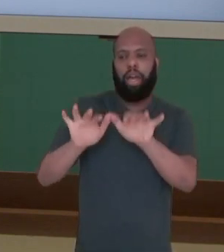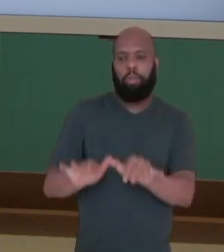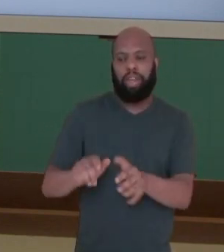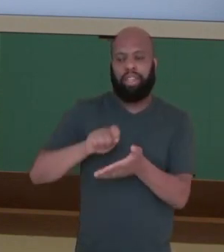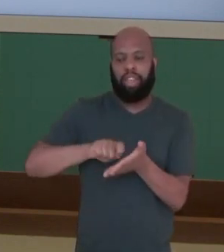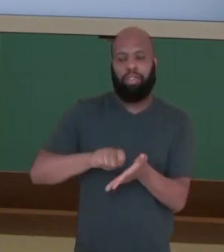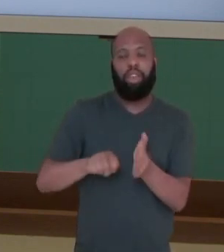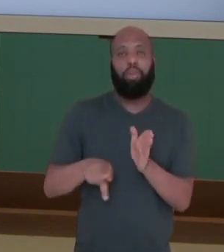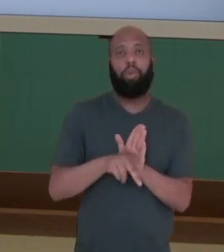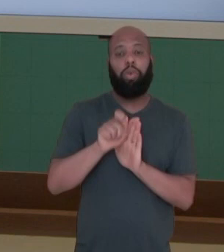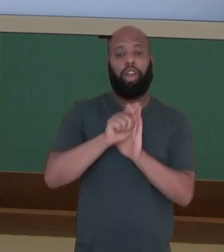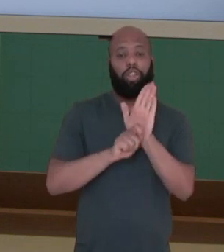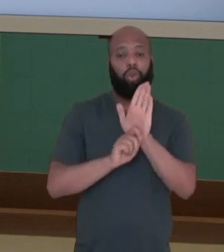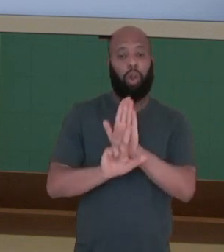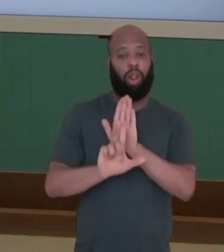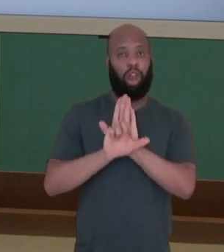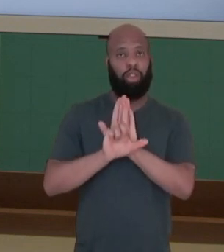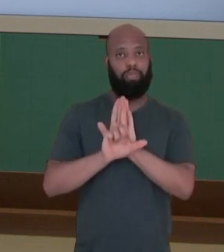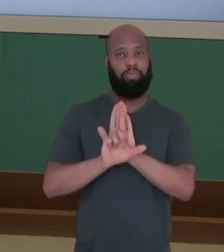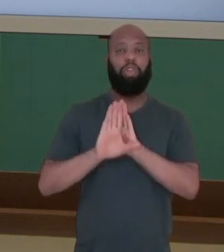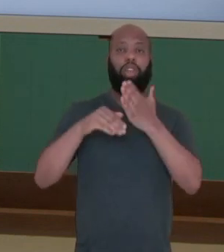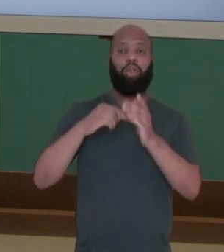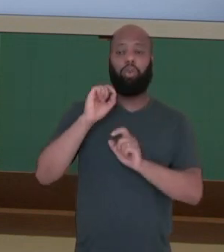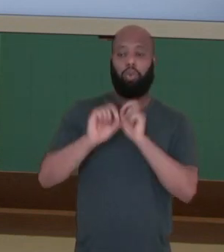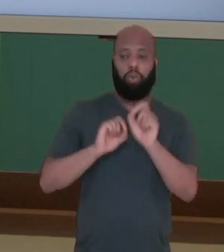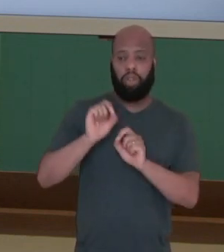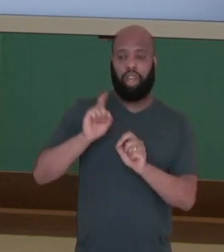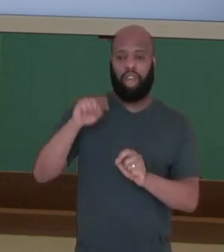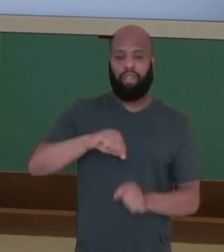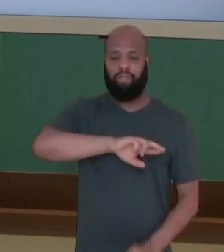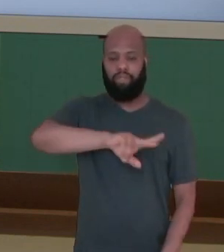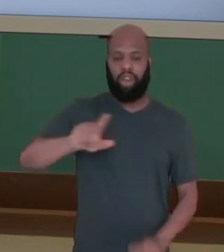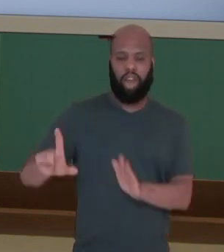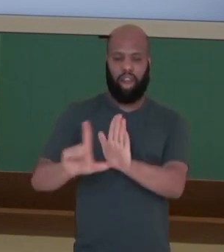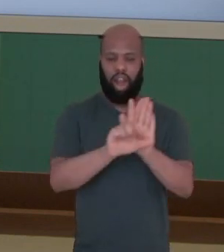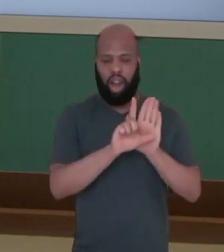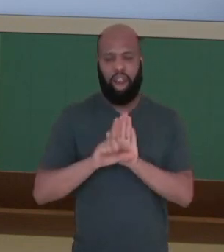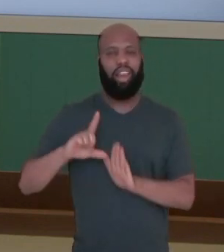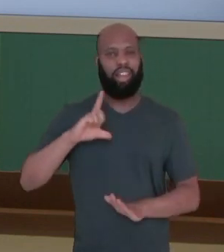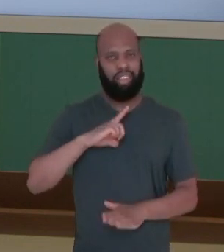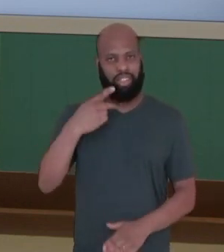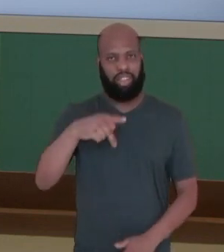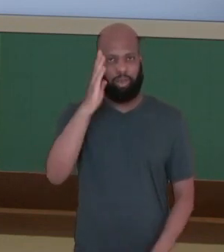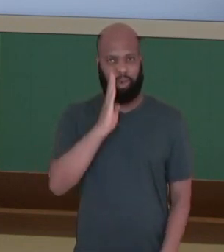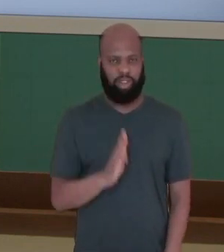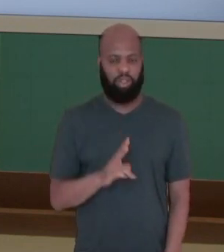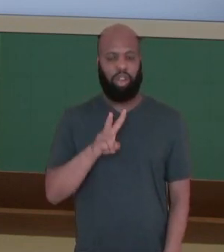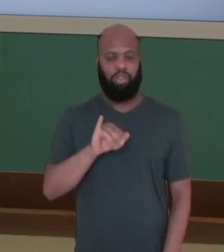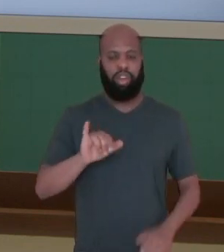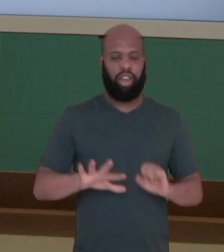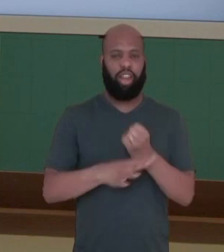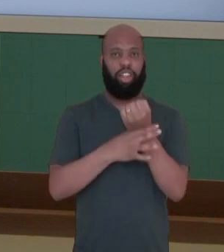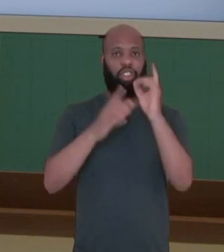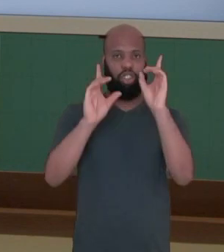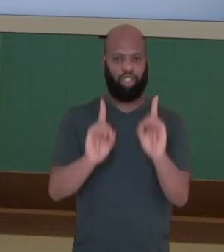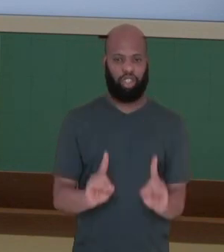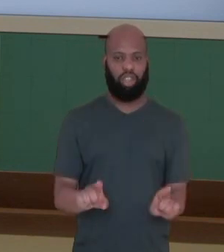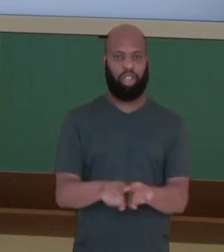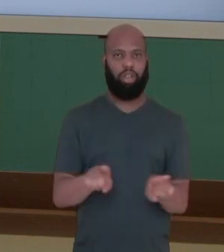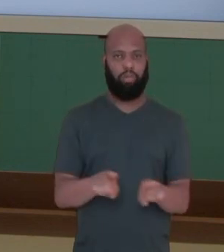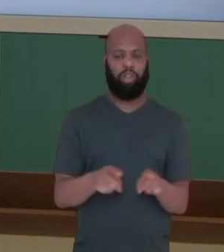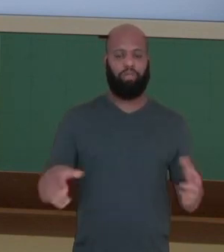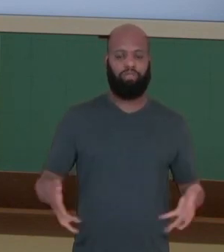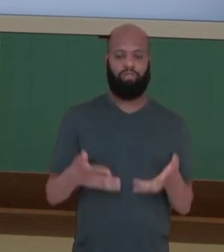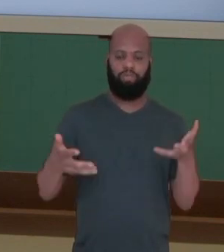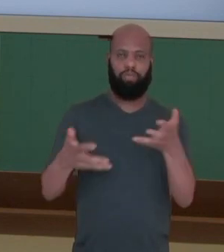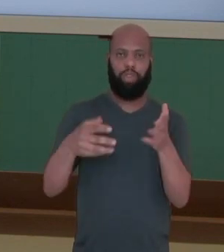formatos de artigos de lei que constituem aí as inúmeras legislações que temos para a garantia de direitos, para contribuir com